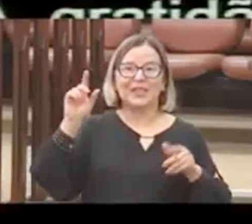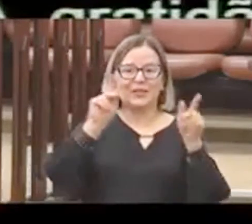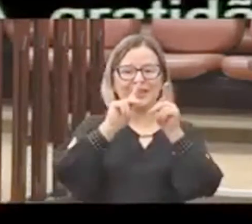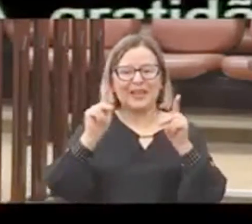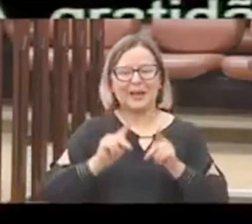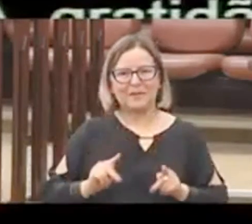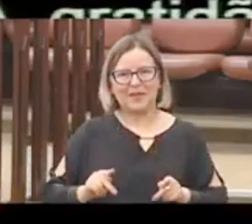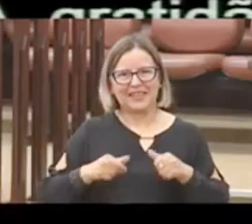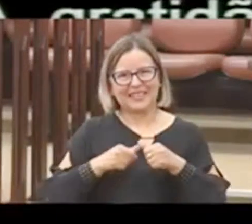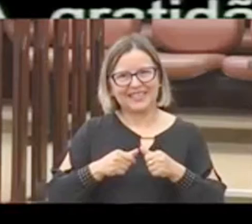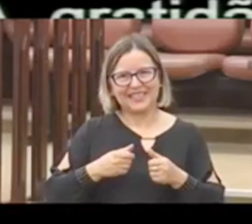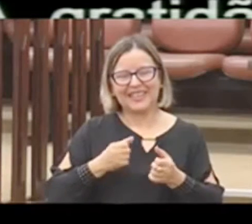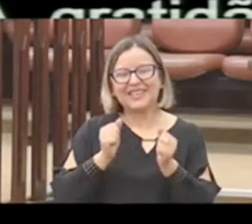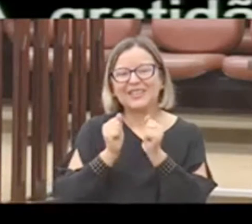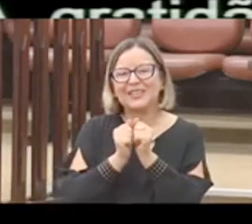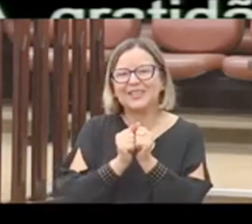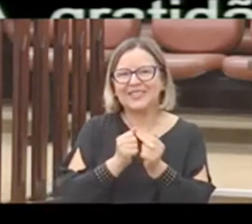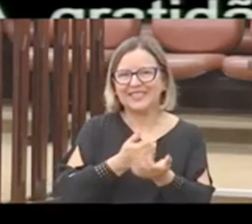estará com vocês.